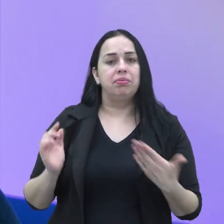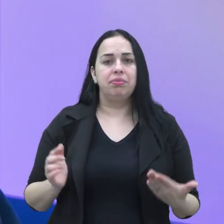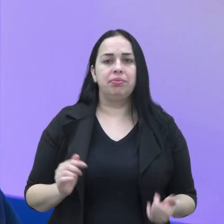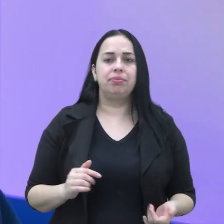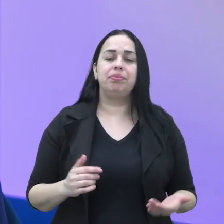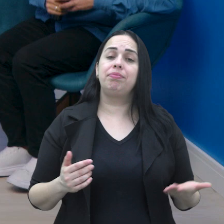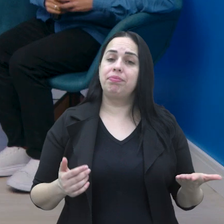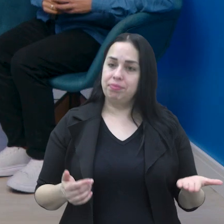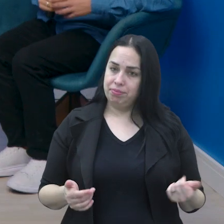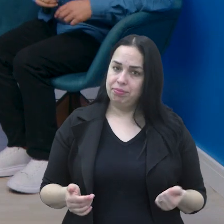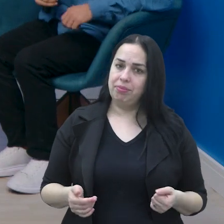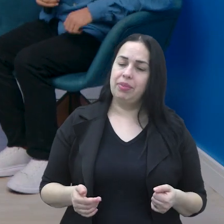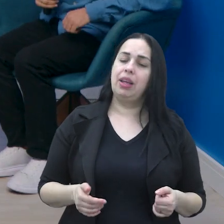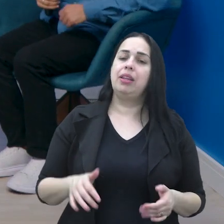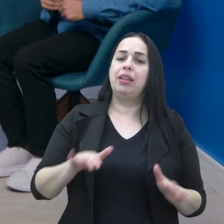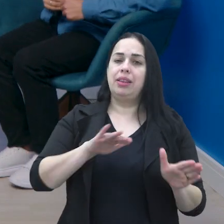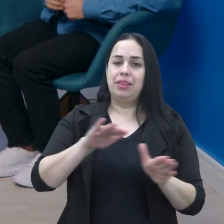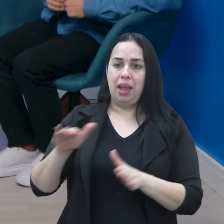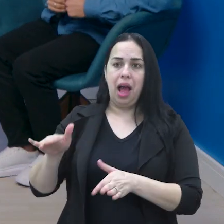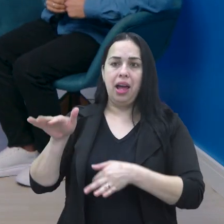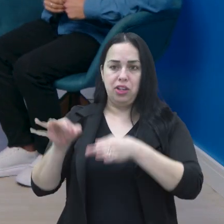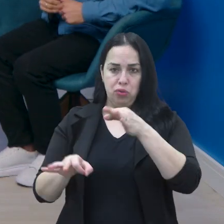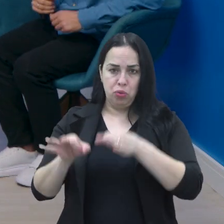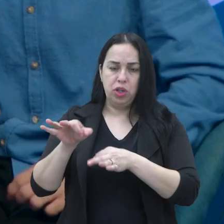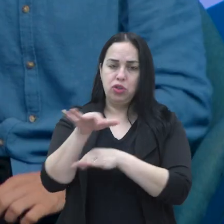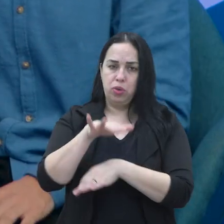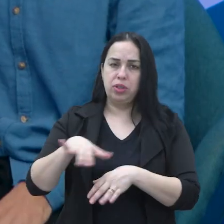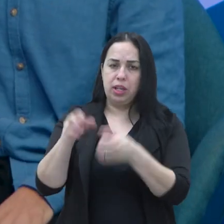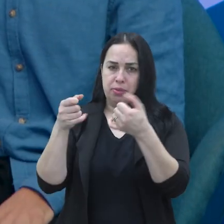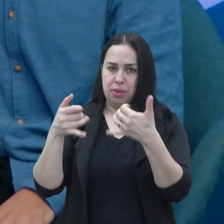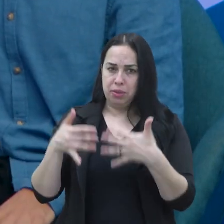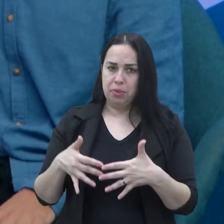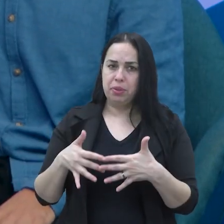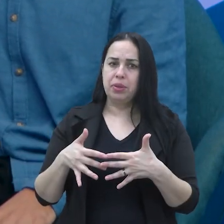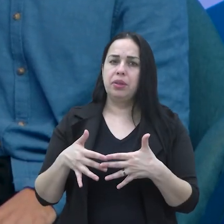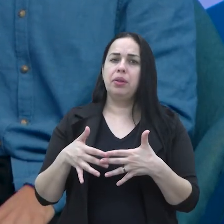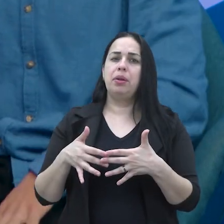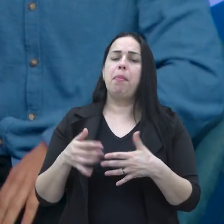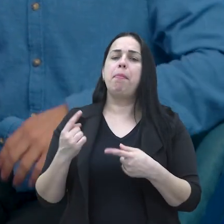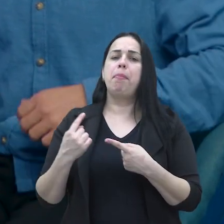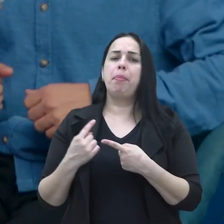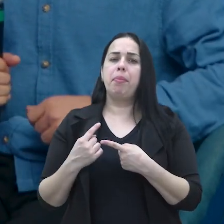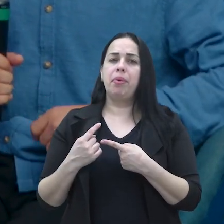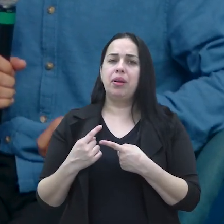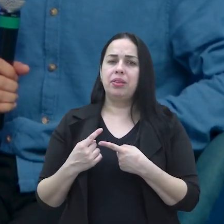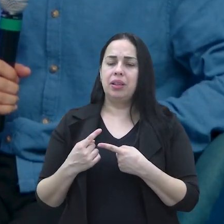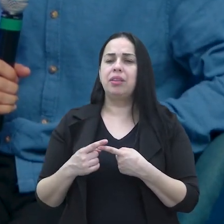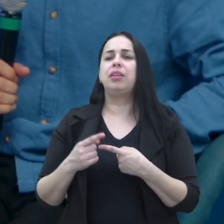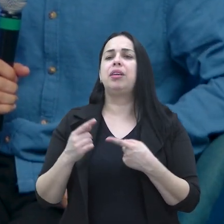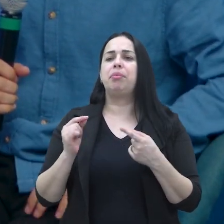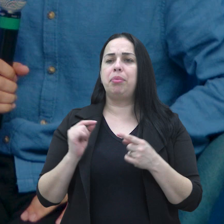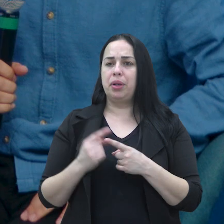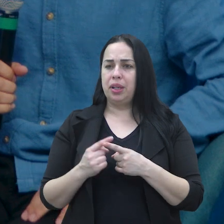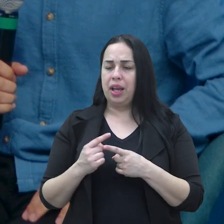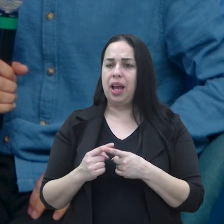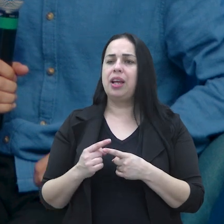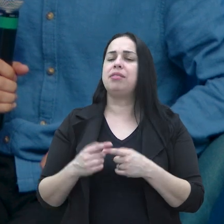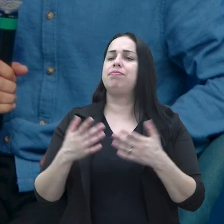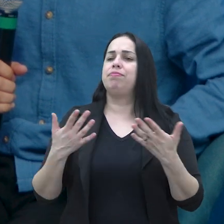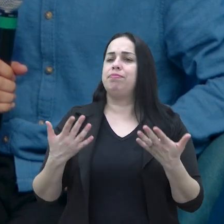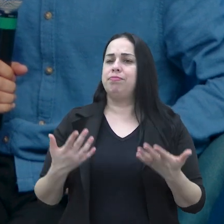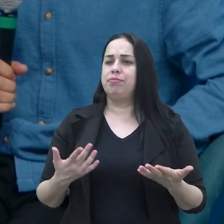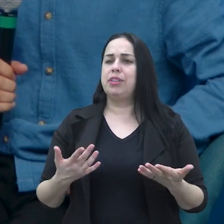D. A parte jurídica, como você explicou, tem uma relação muito grande com a representação,